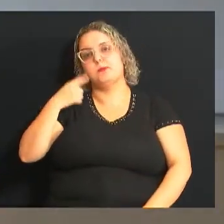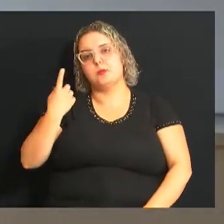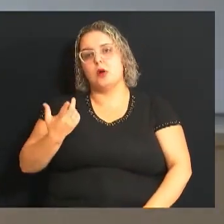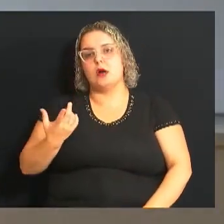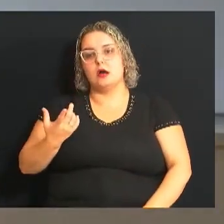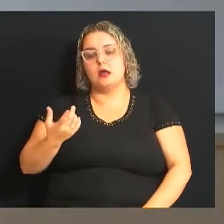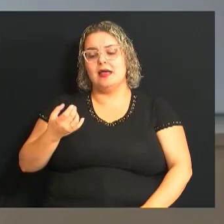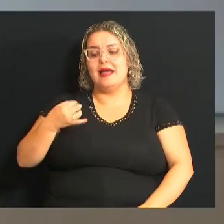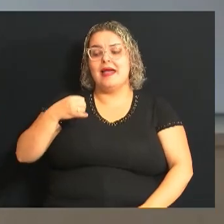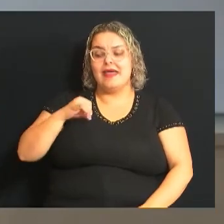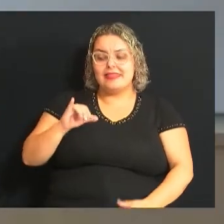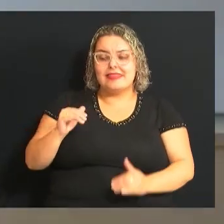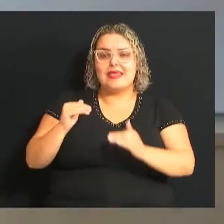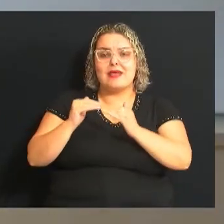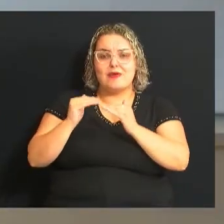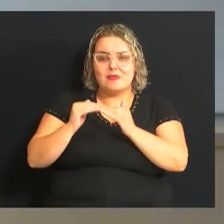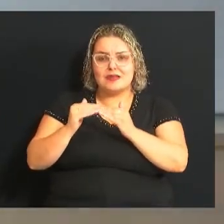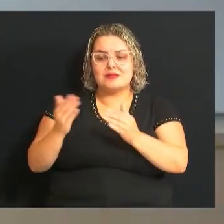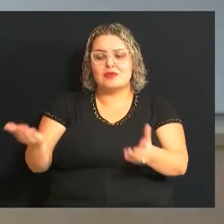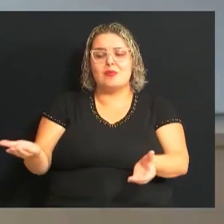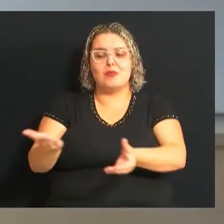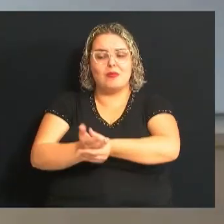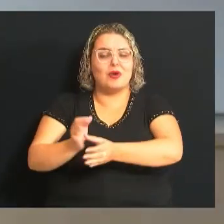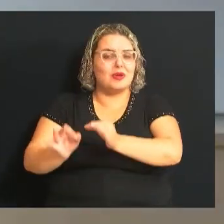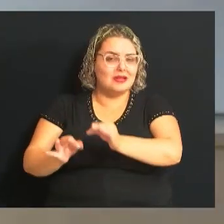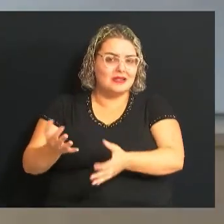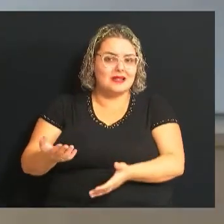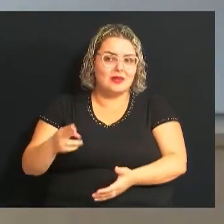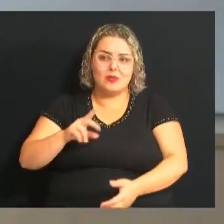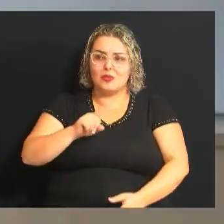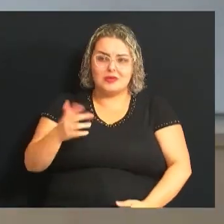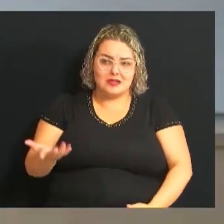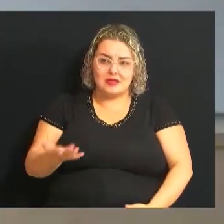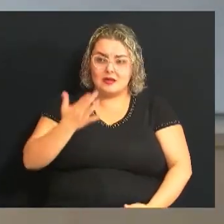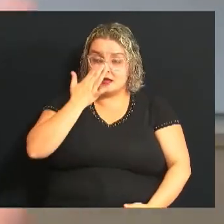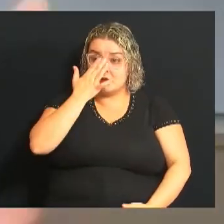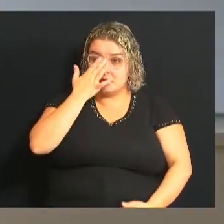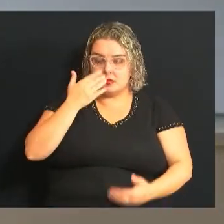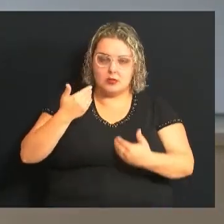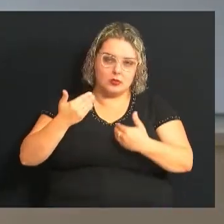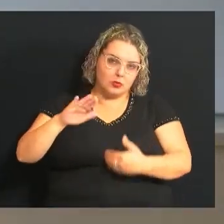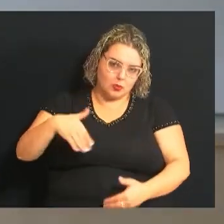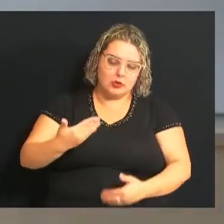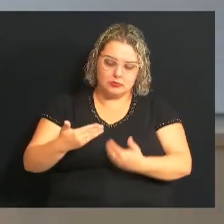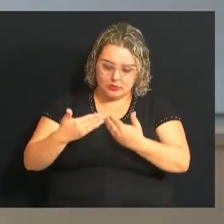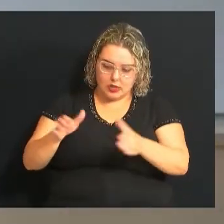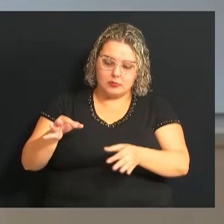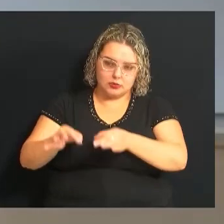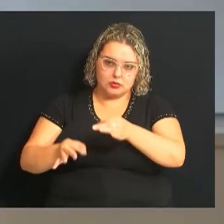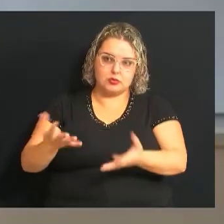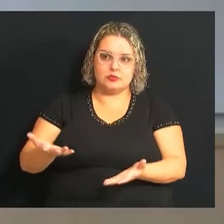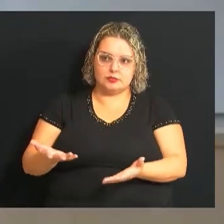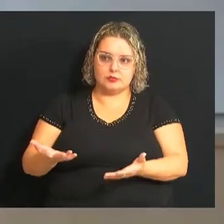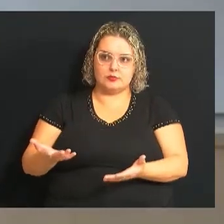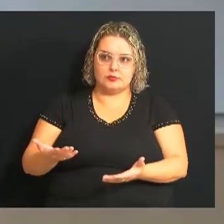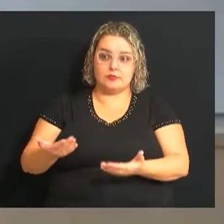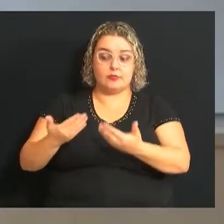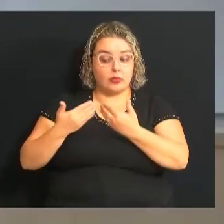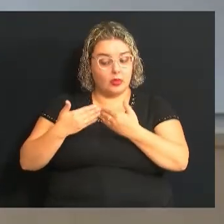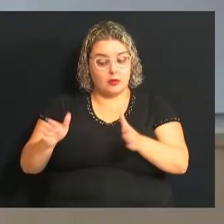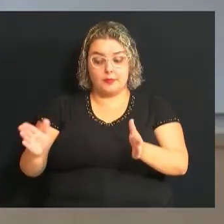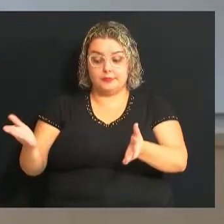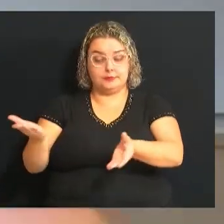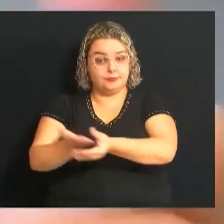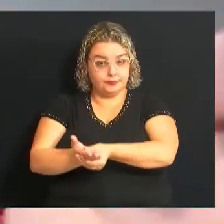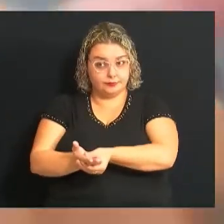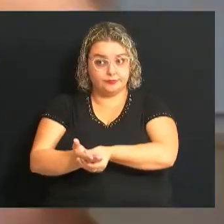ação no Poder Judiciário. Porque a hora que você abre a porta do Judiciário, eu costumo fazer a seguinte figura. Você abriu a porta do Judiciário em